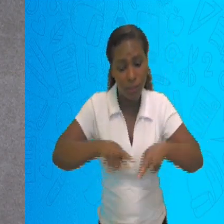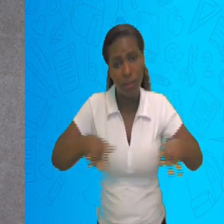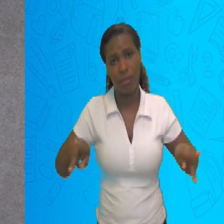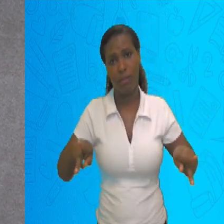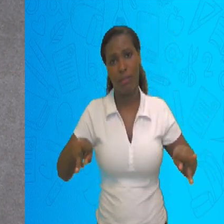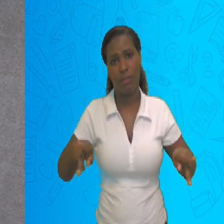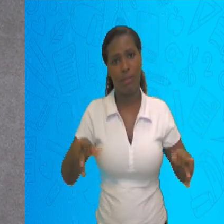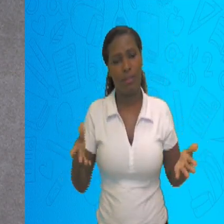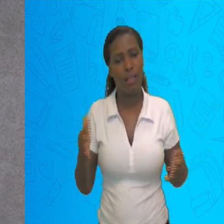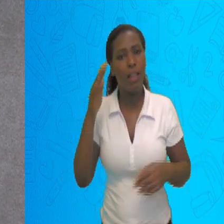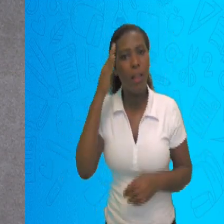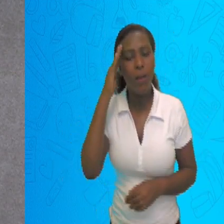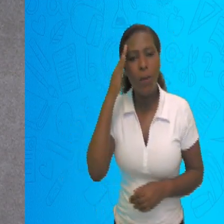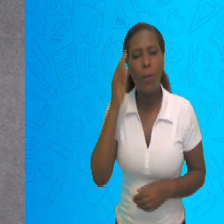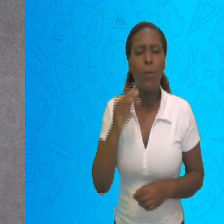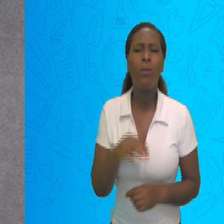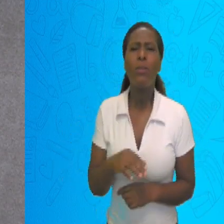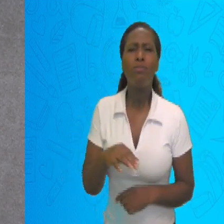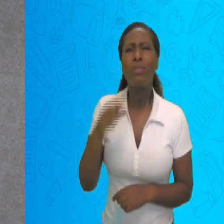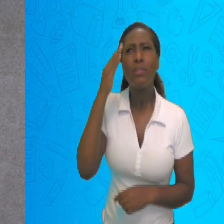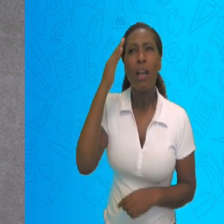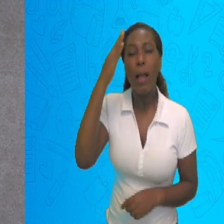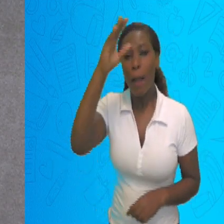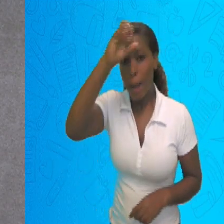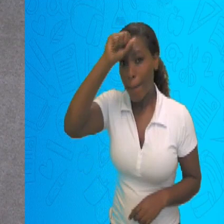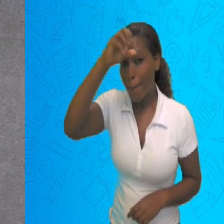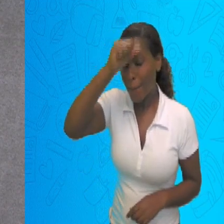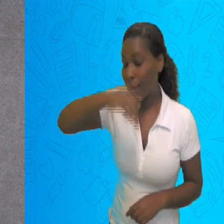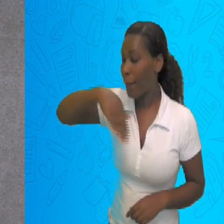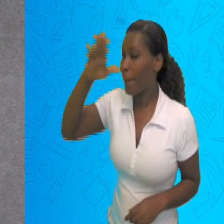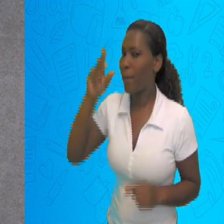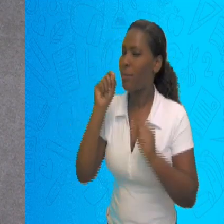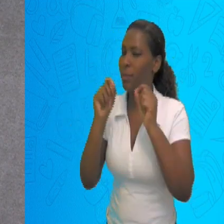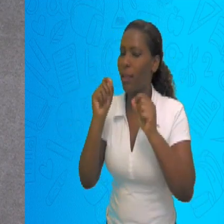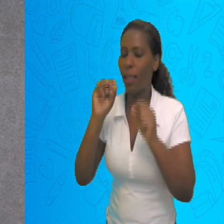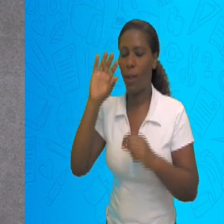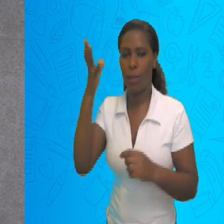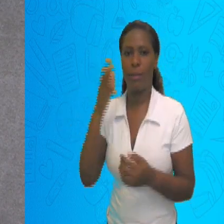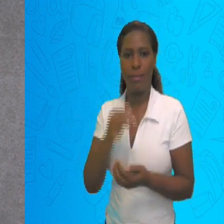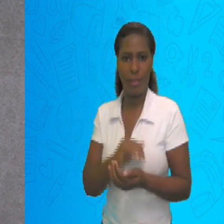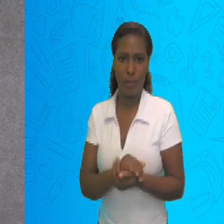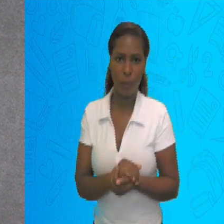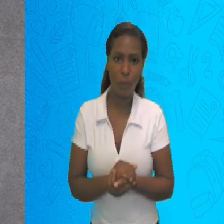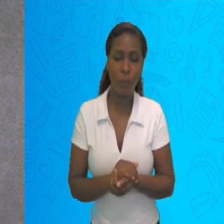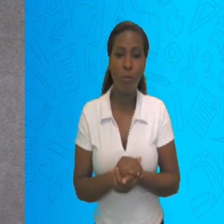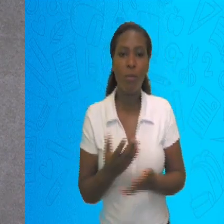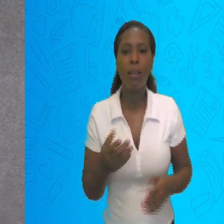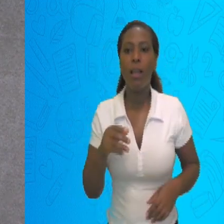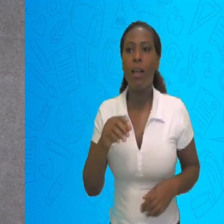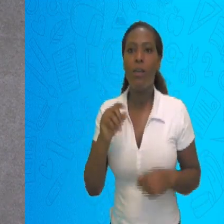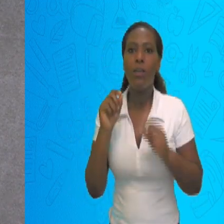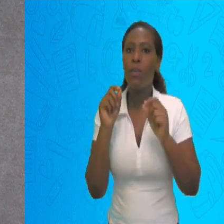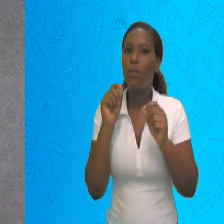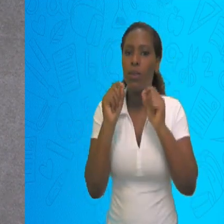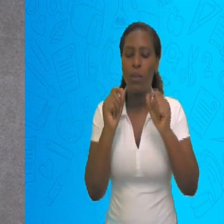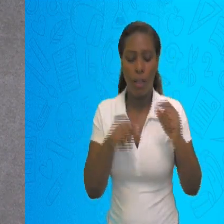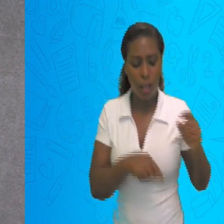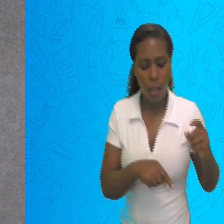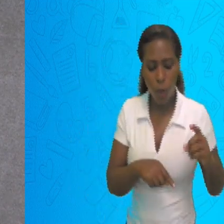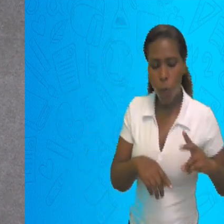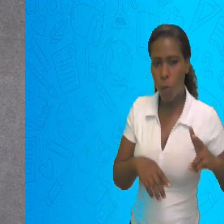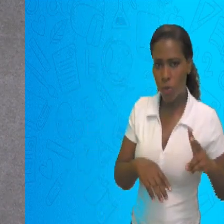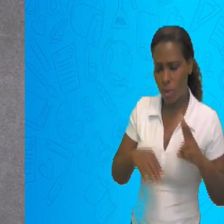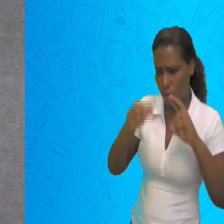correspondeu ao início do extermínio deste processo. Então, foi uma submissão dos